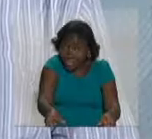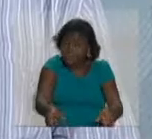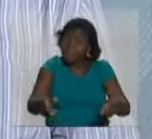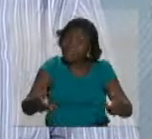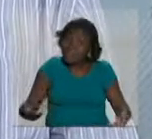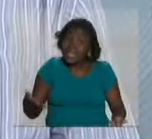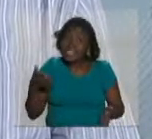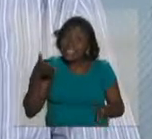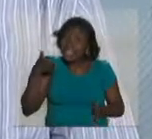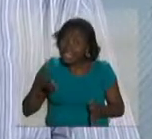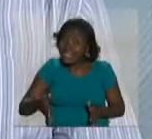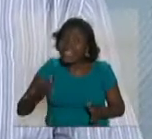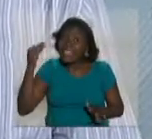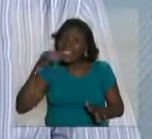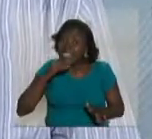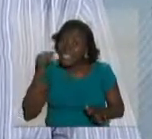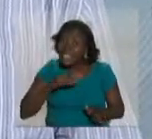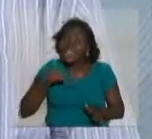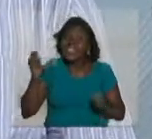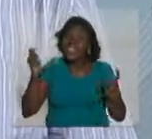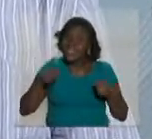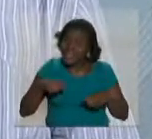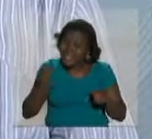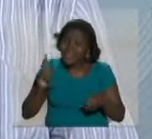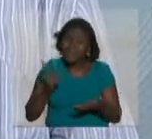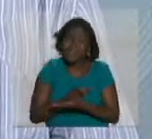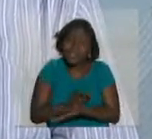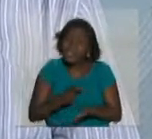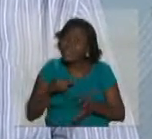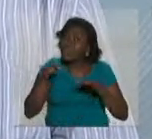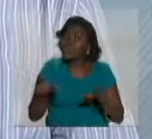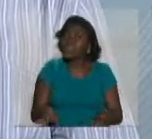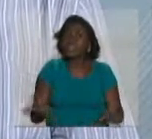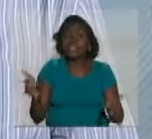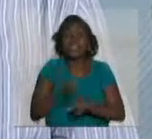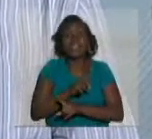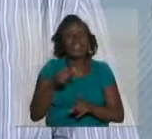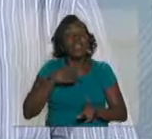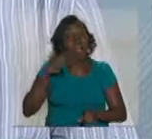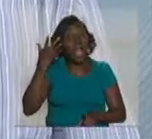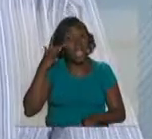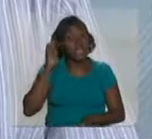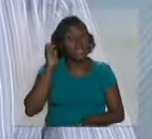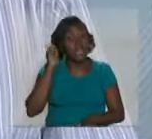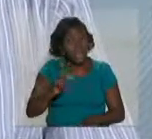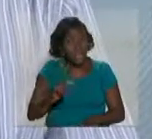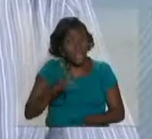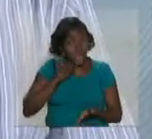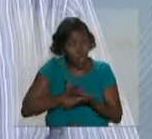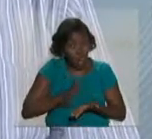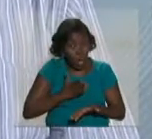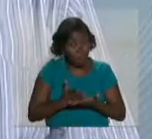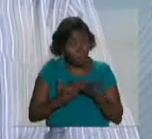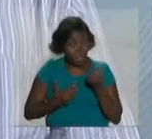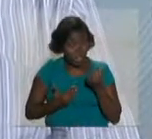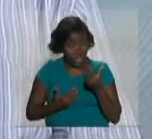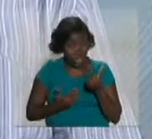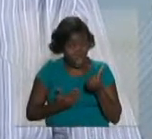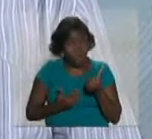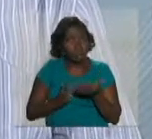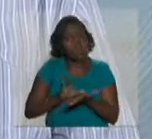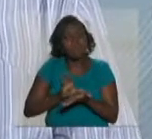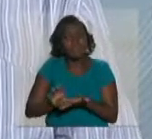uma vulnerabilidade que não deveria estar acontecendo, né? Eu acho que se está sobrando dinheiro, que